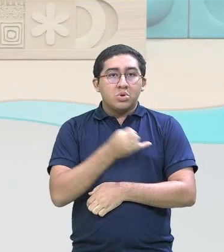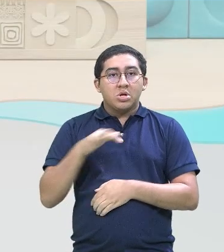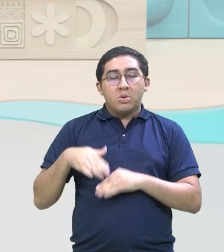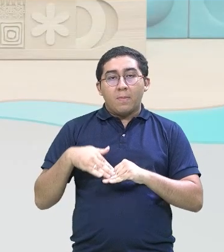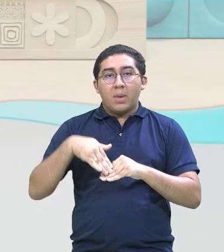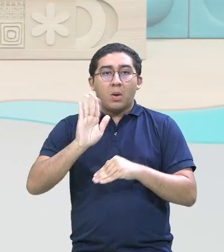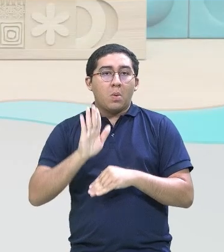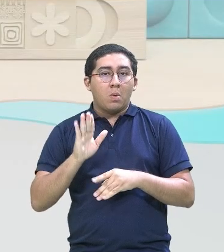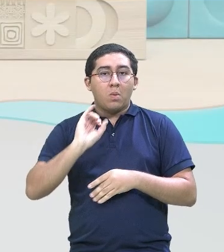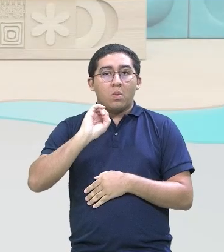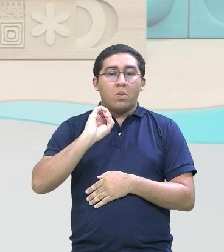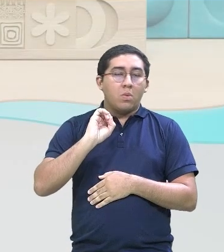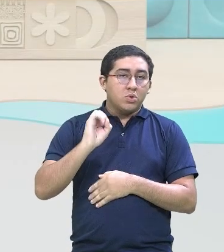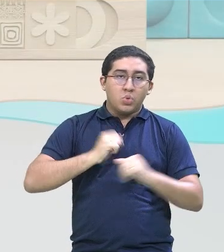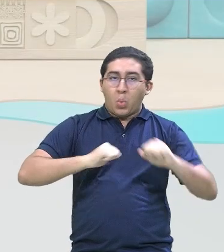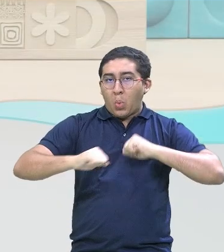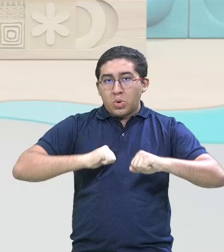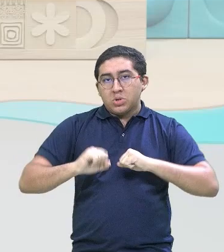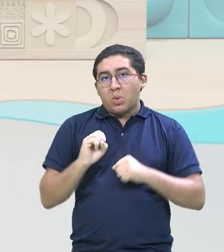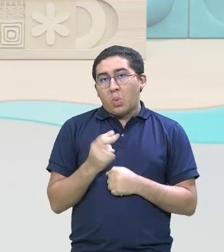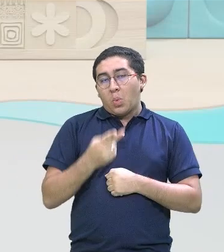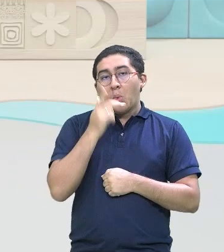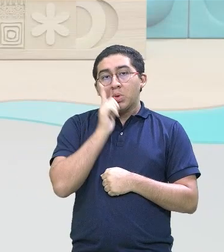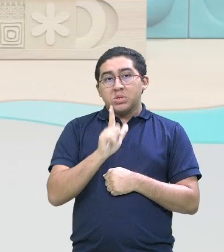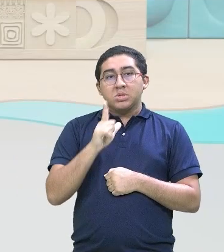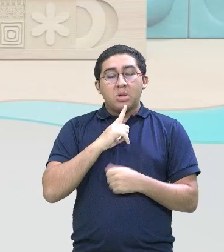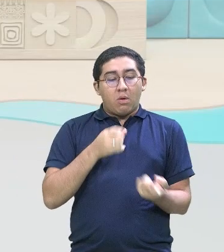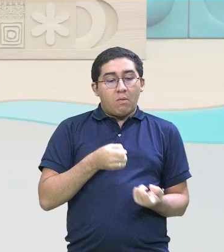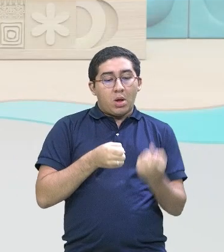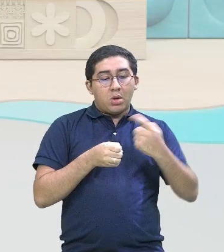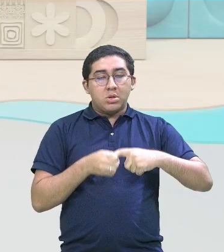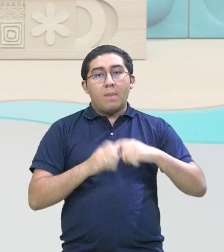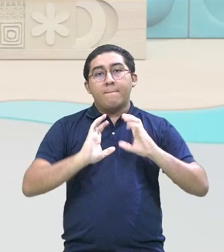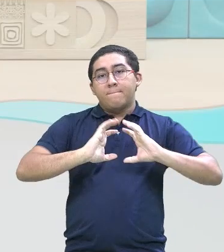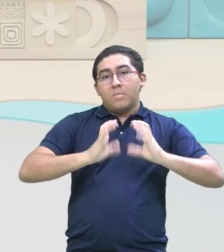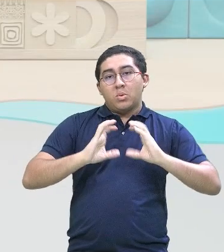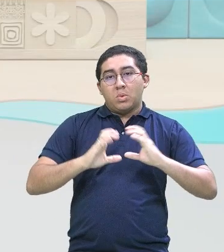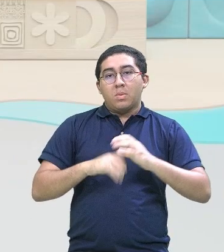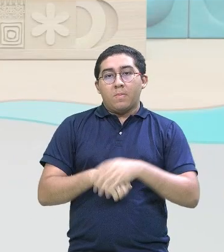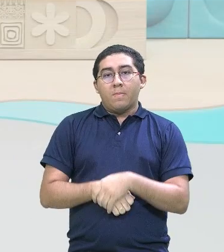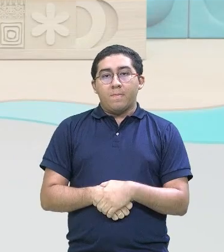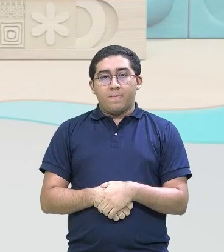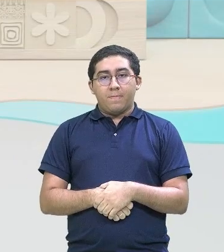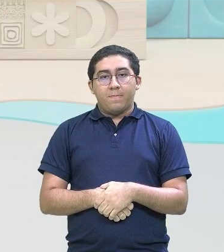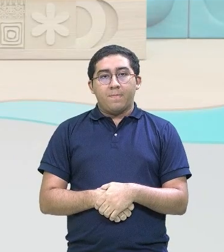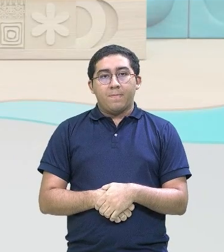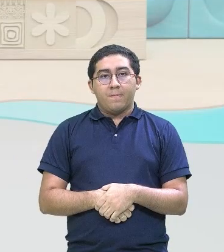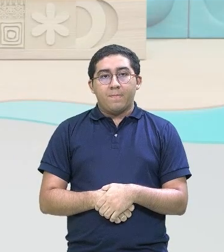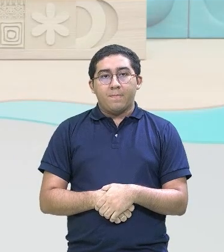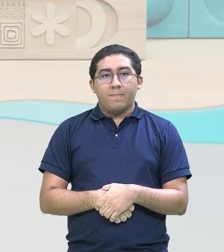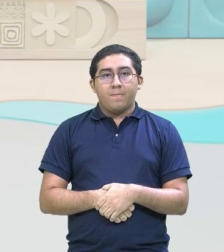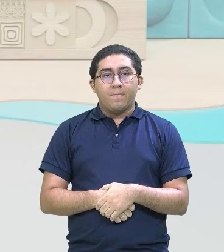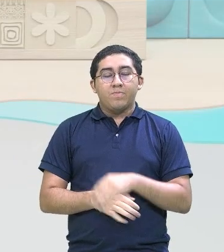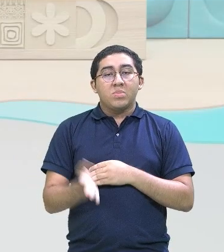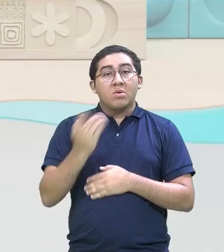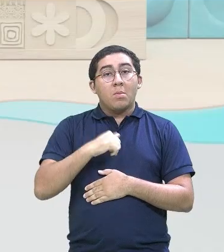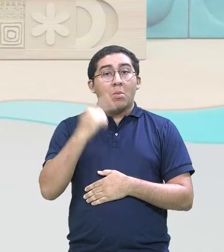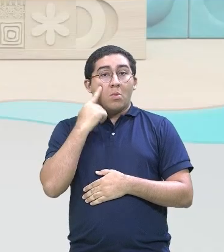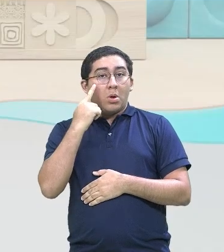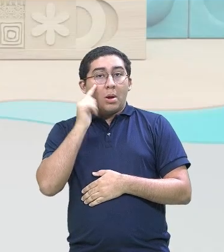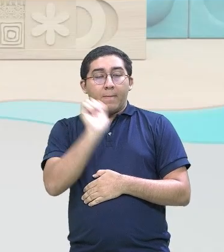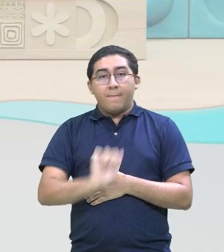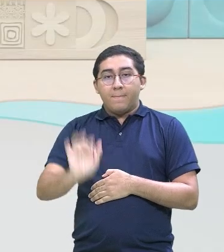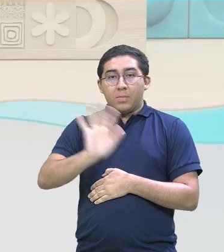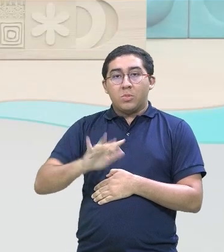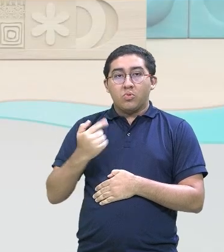ou conseguir recuperar essa bola aí passando pelos wickets, né? Então vamos aqui a umas imagens onde a gente